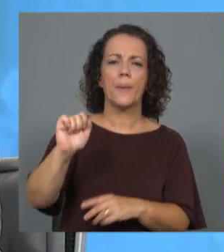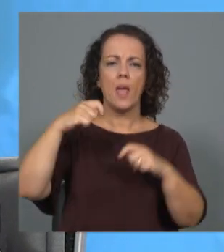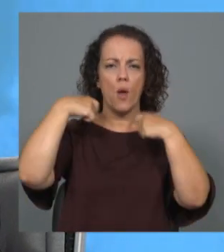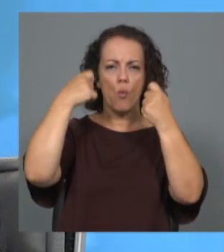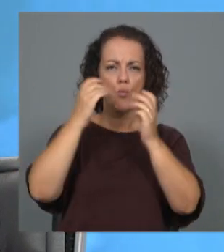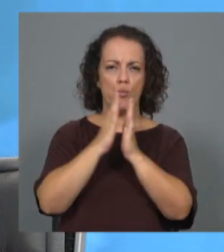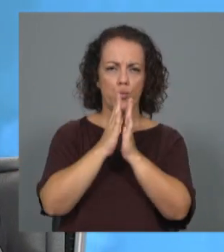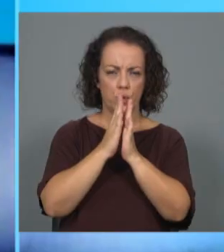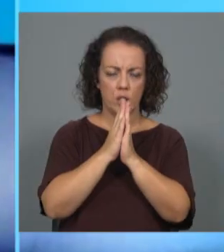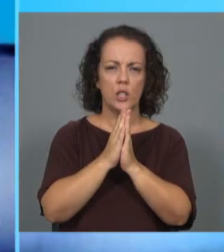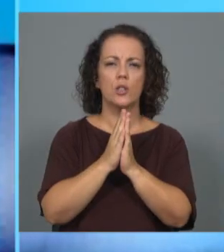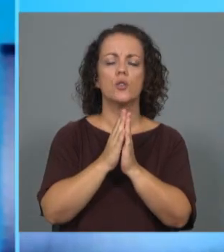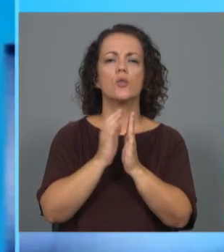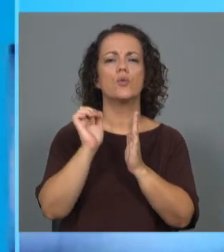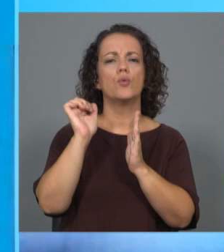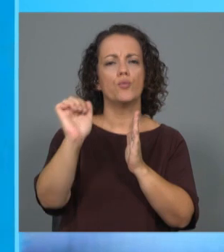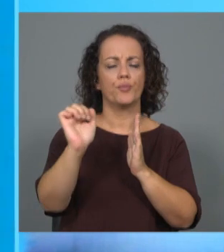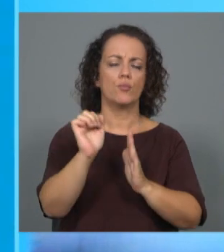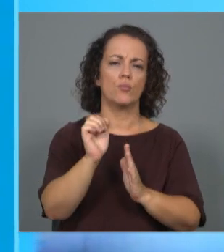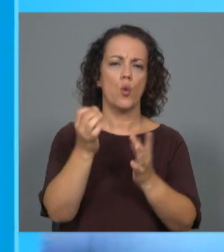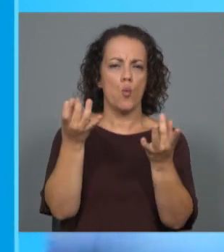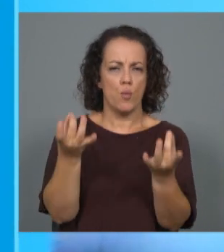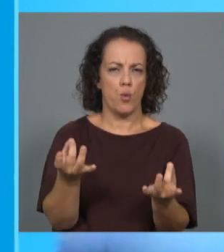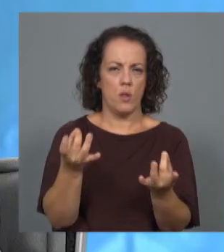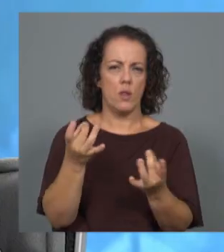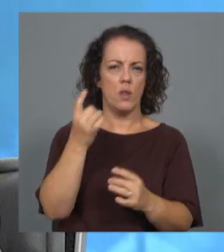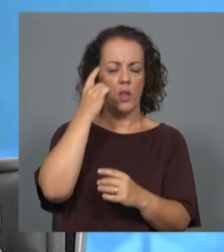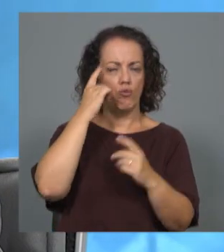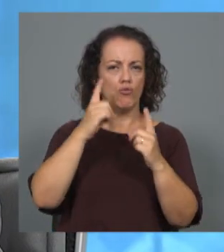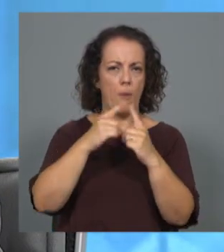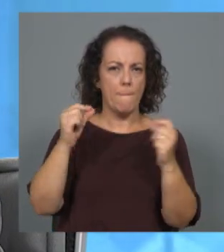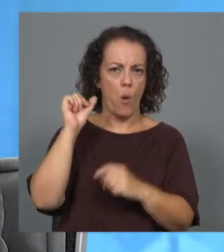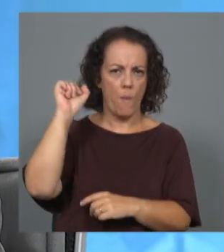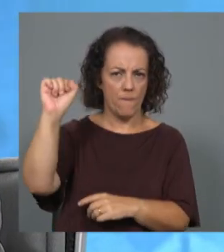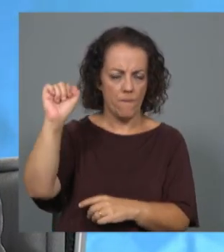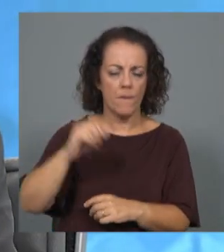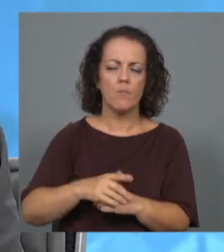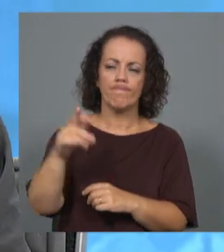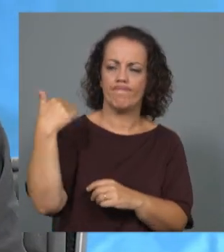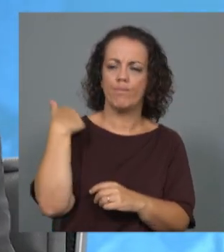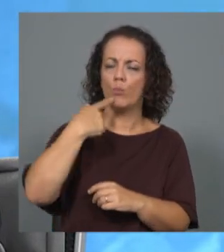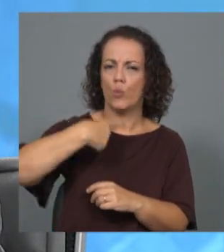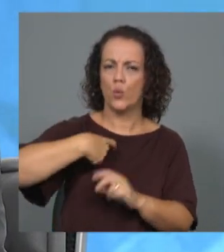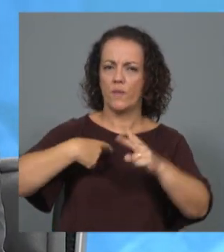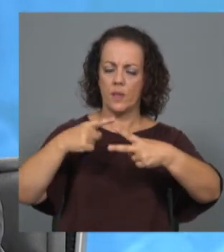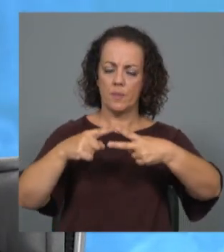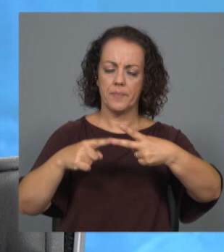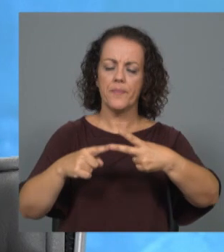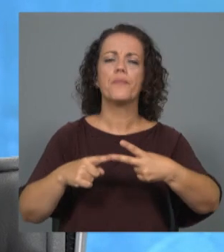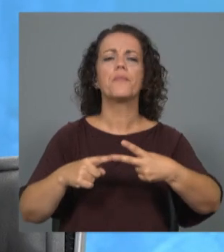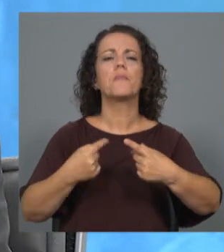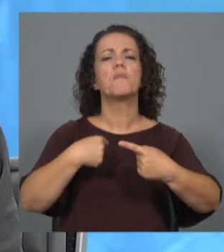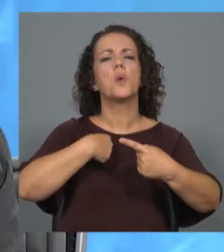esotérico japonês. E ele fez-me duas perguntas. A primeira era sobre o que é que eu achava